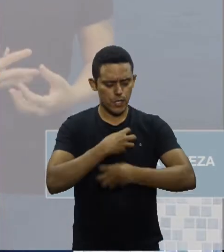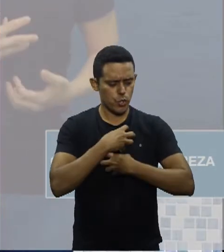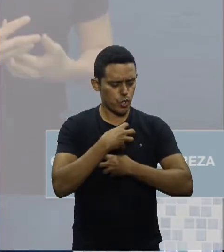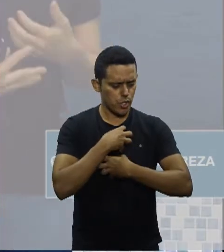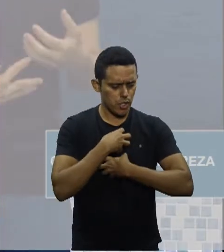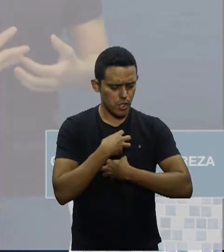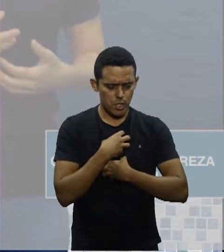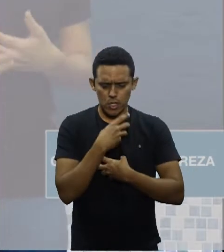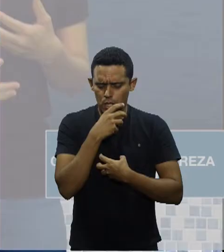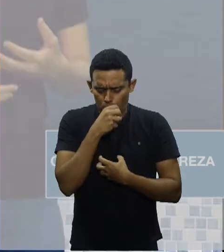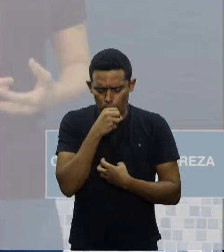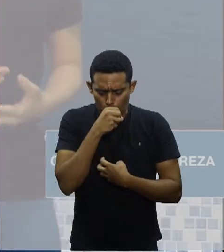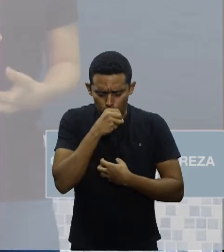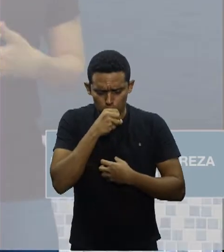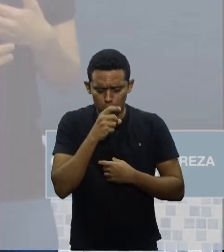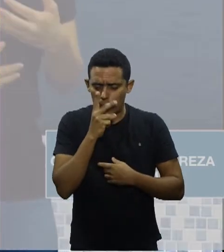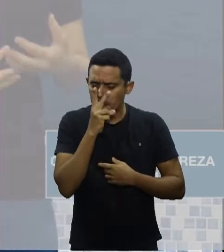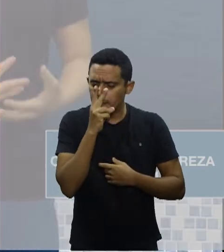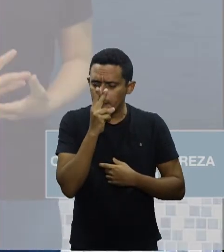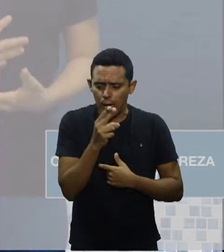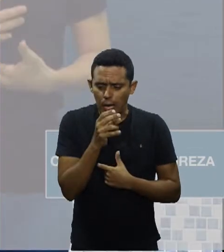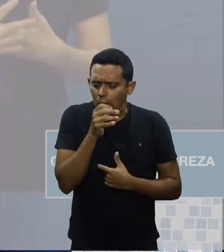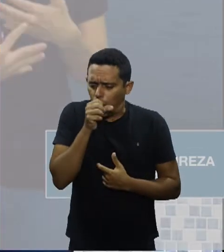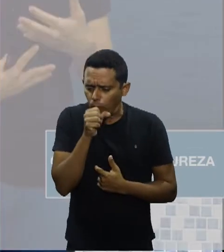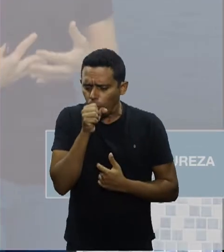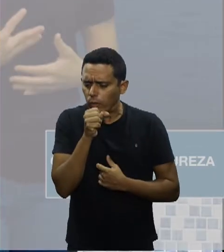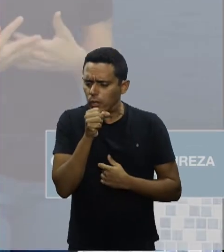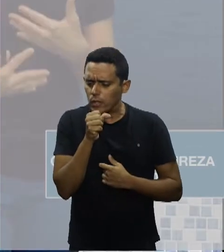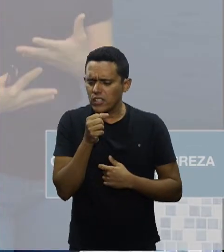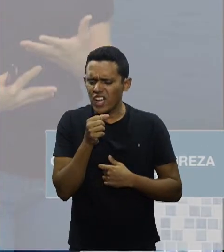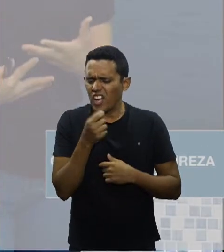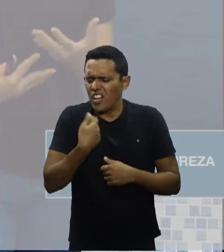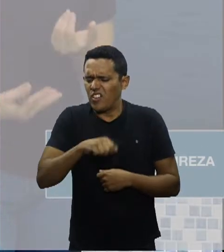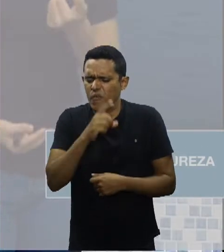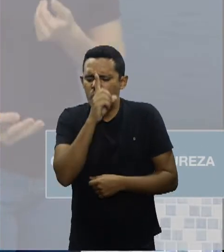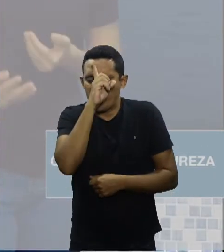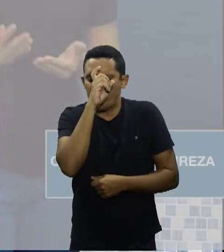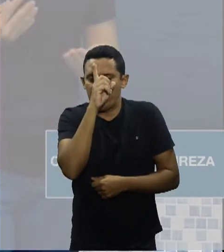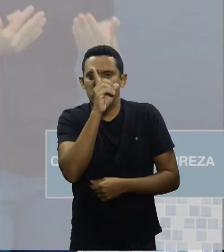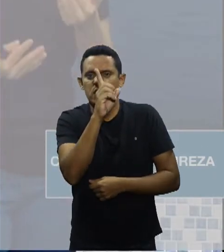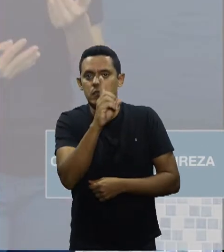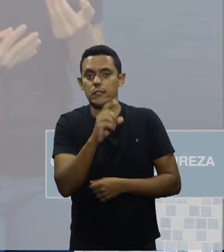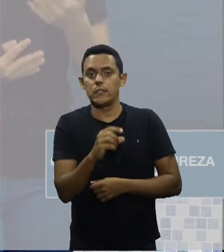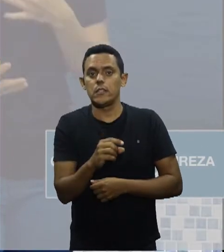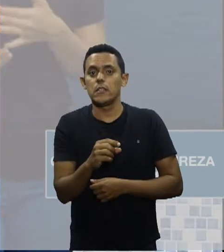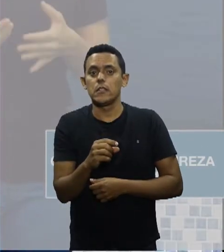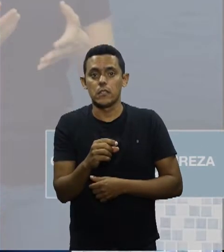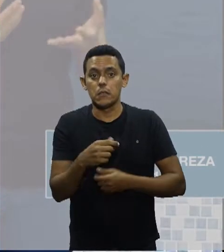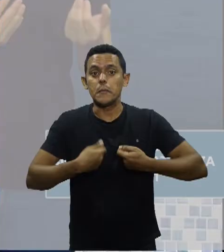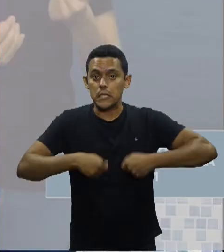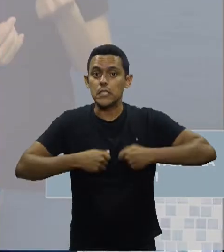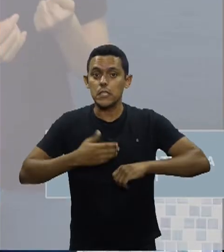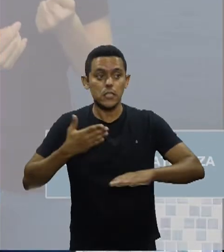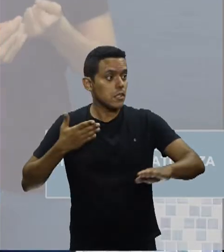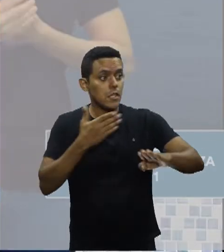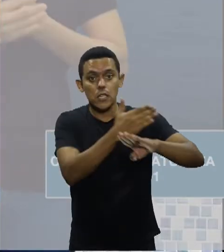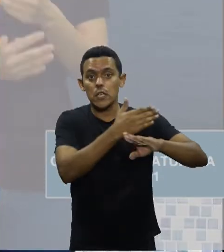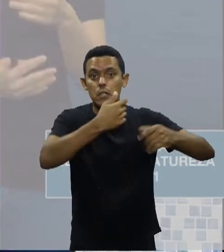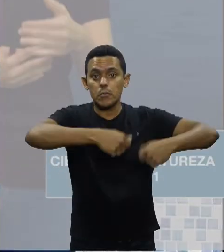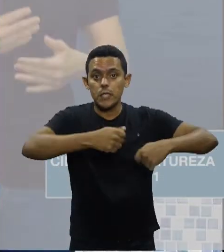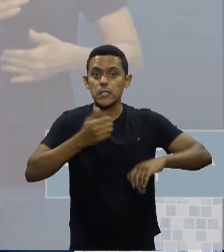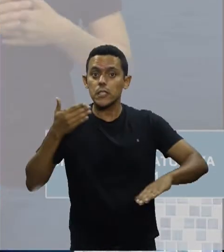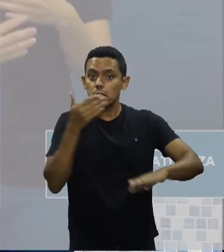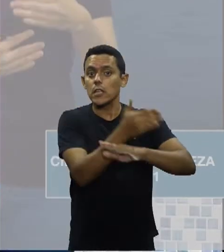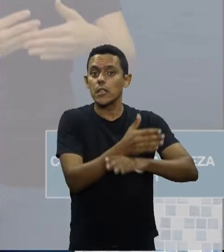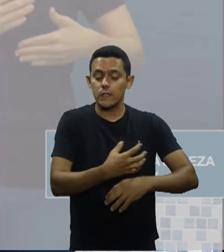gripe, a pessoa deve procurar a orientação médica, deve procurar o serviço de saúde. No início da pandemia, essa não era uma orientação, era